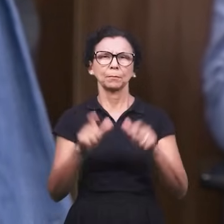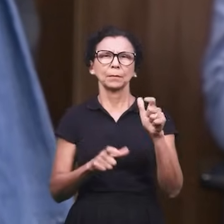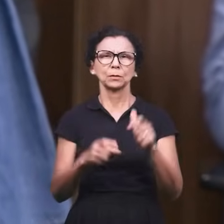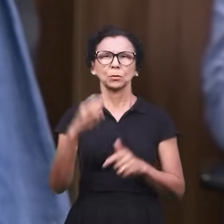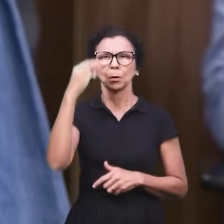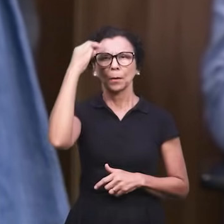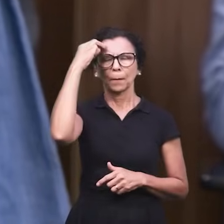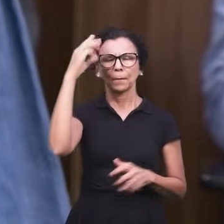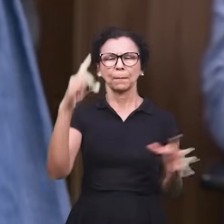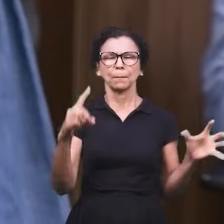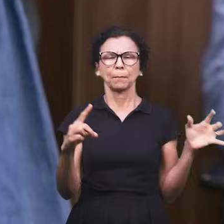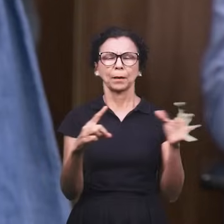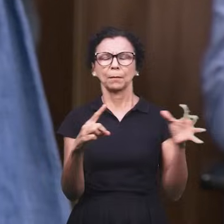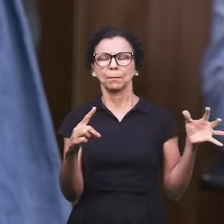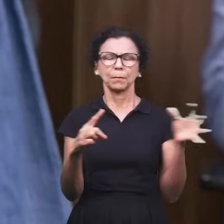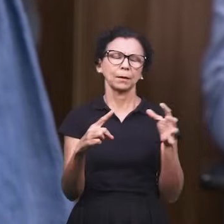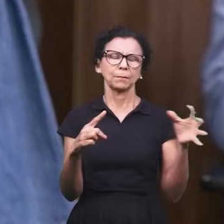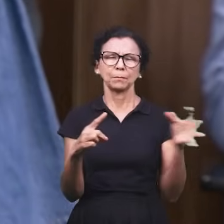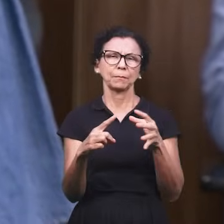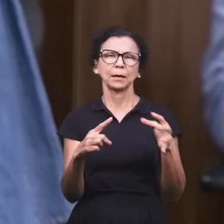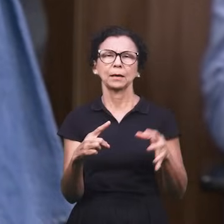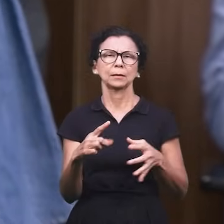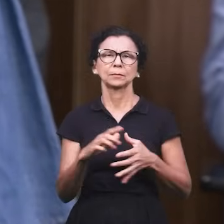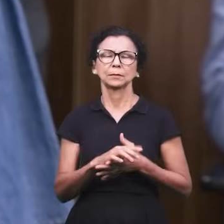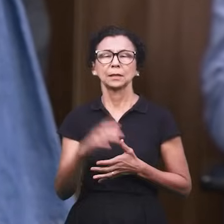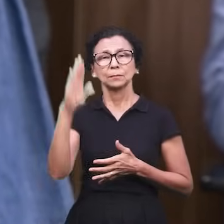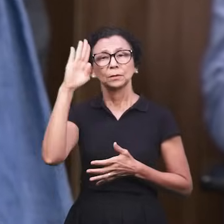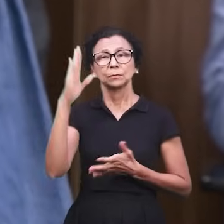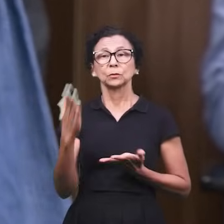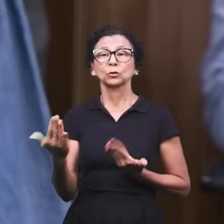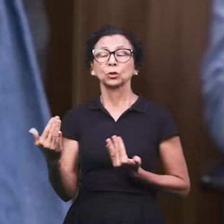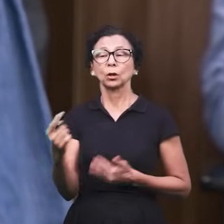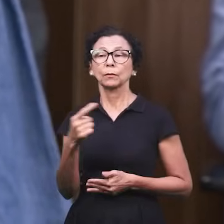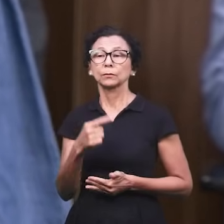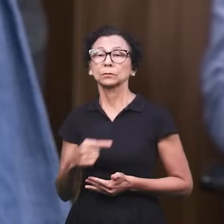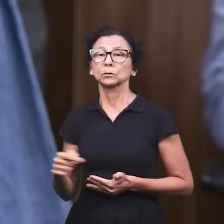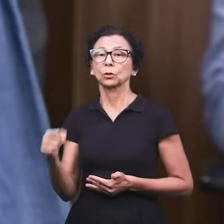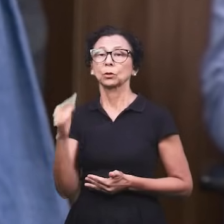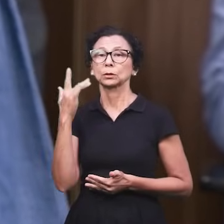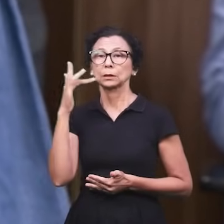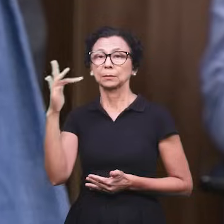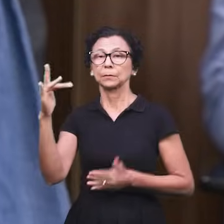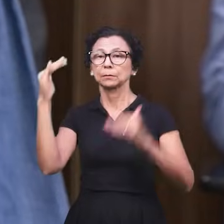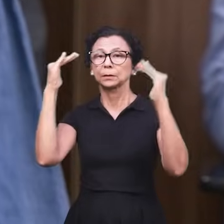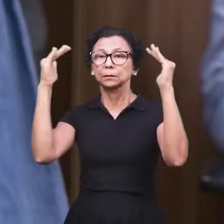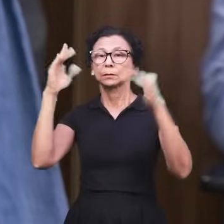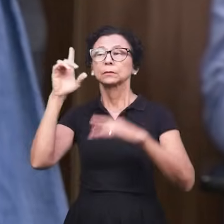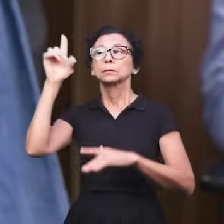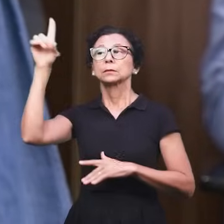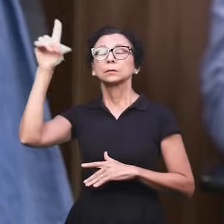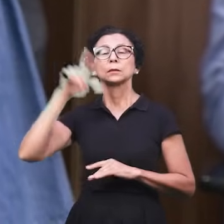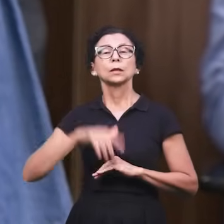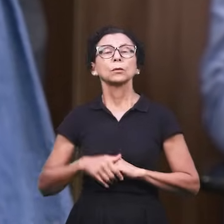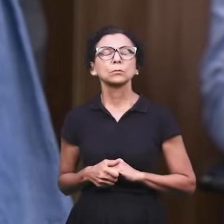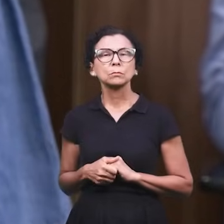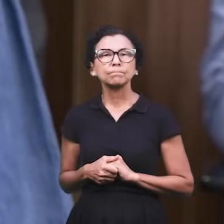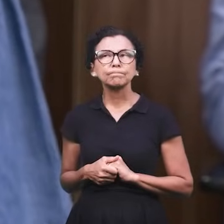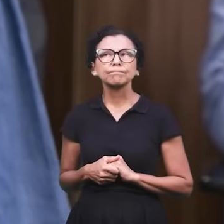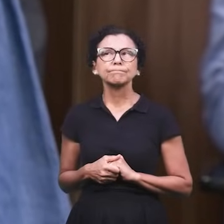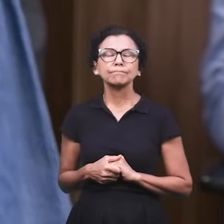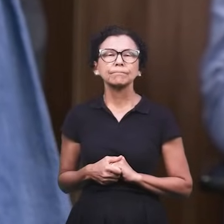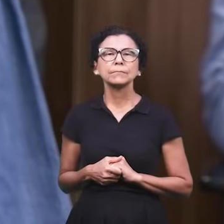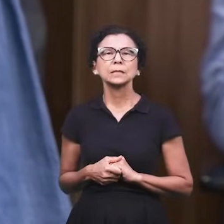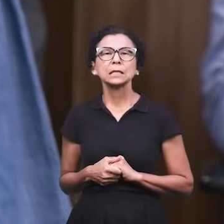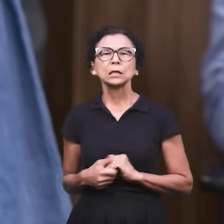hoje, e principalmente a mente do jovem, como nós, jovens tementes a Deus, servos de Deus,